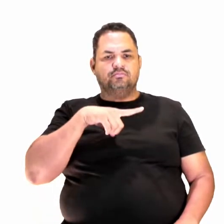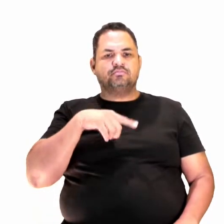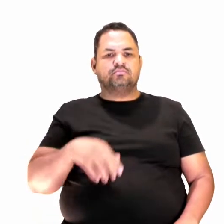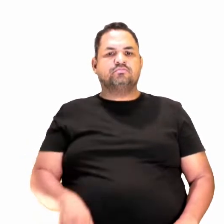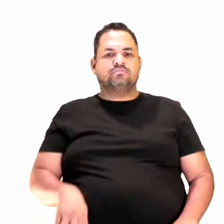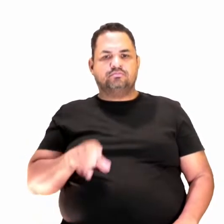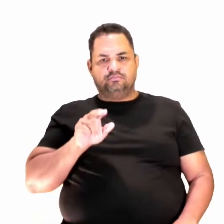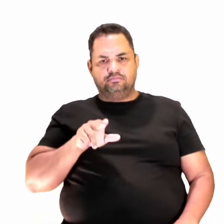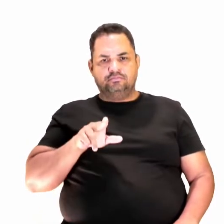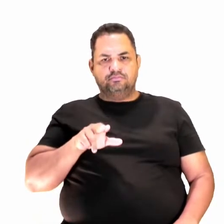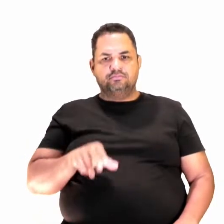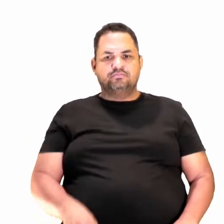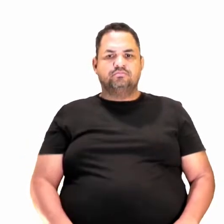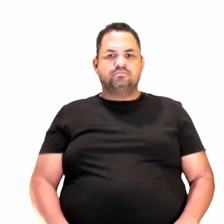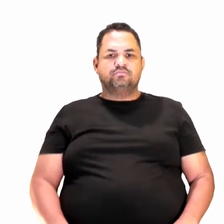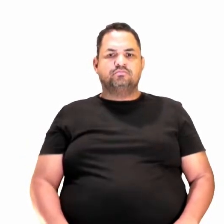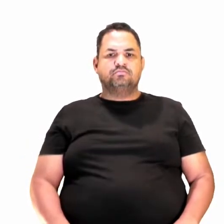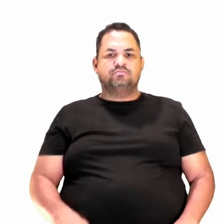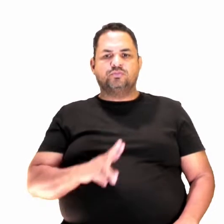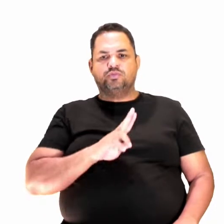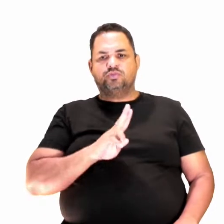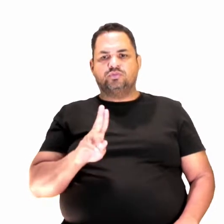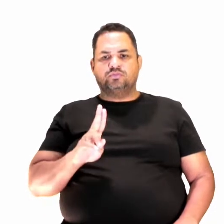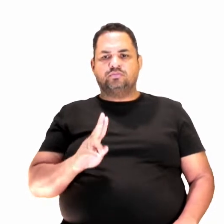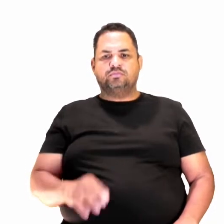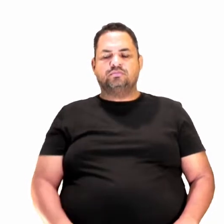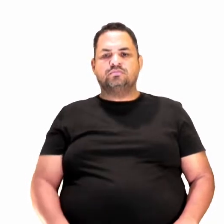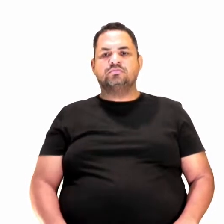bem? Vamos seguir.